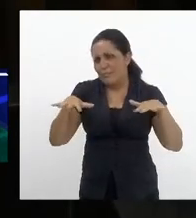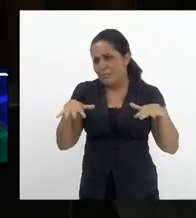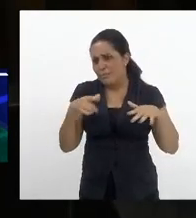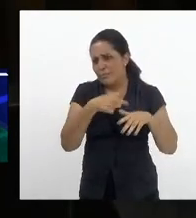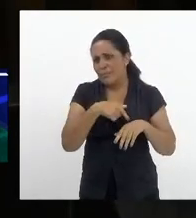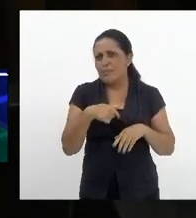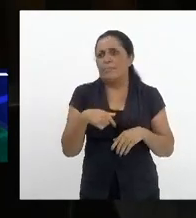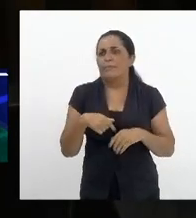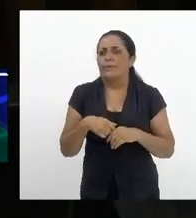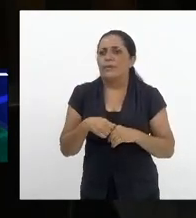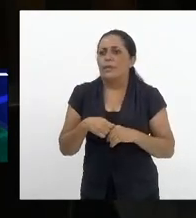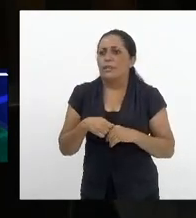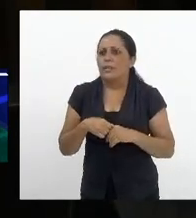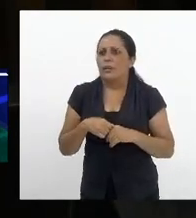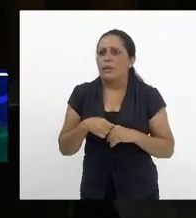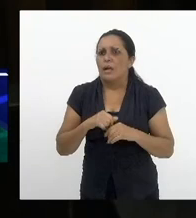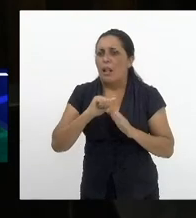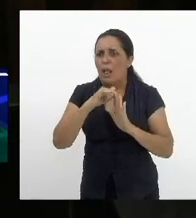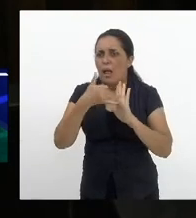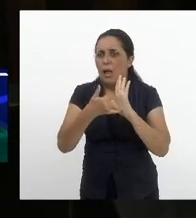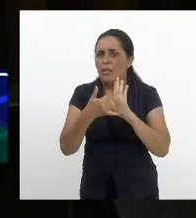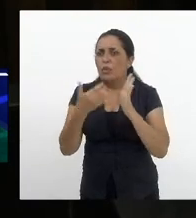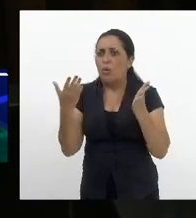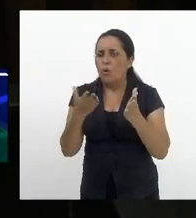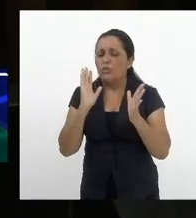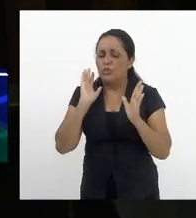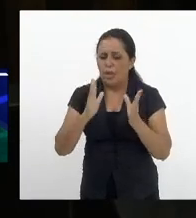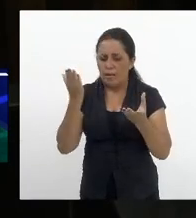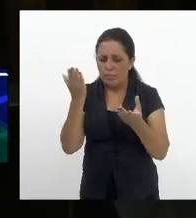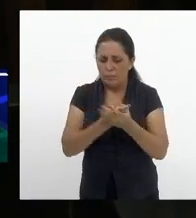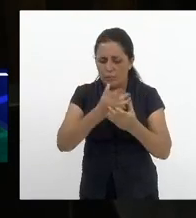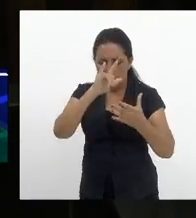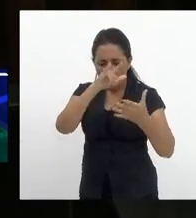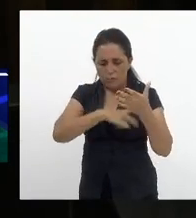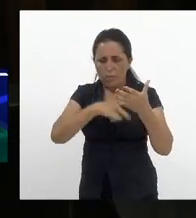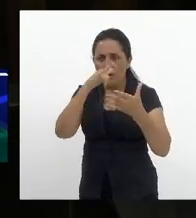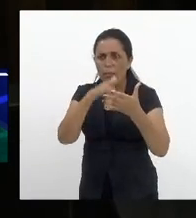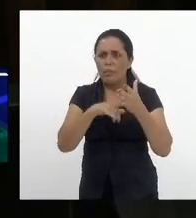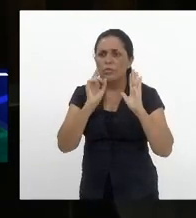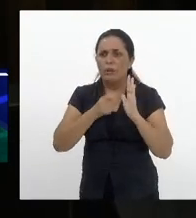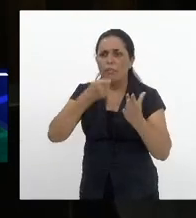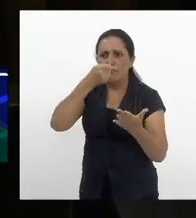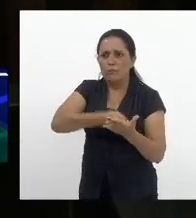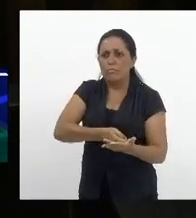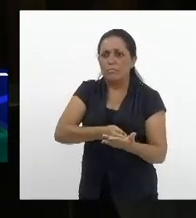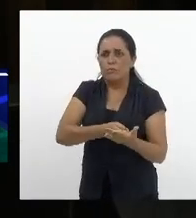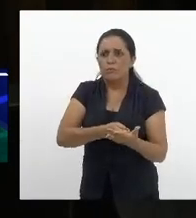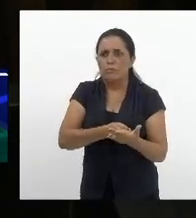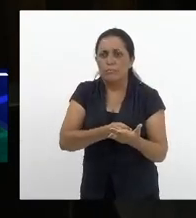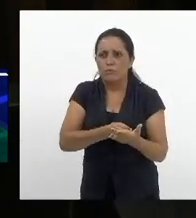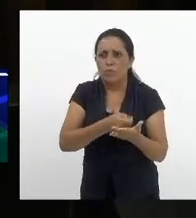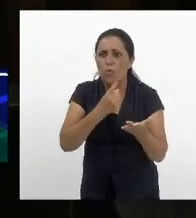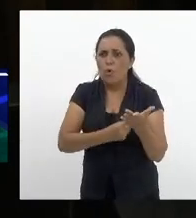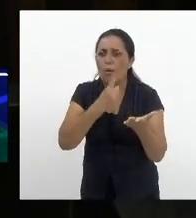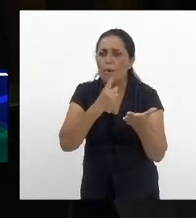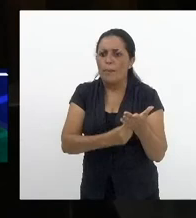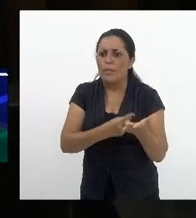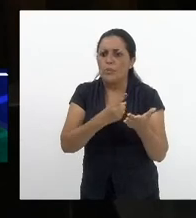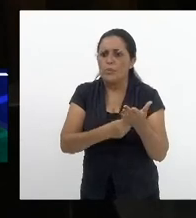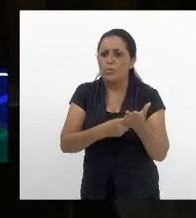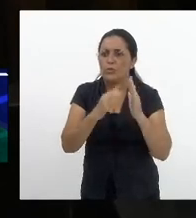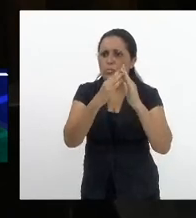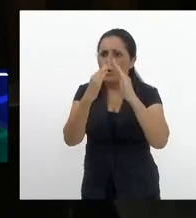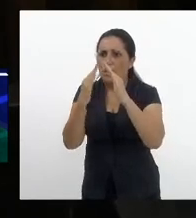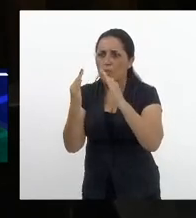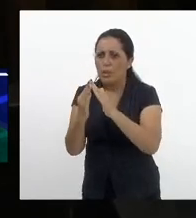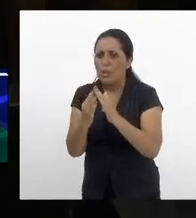foi protocolado hoje, conforme o compromisso que firmei com os moradores, protocolei hoje na Assembleia Legislativa